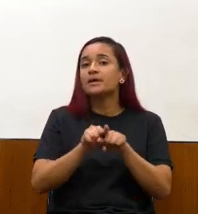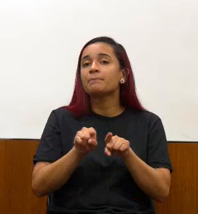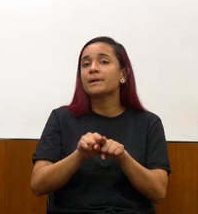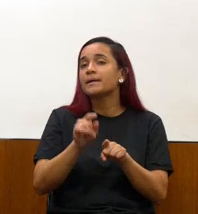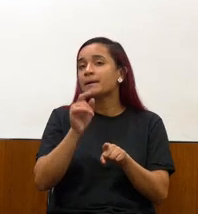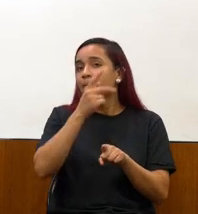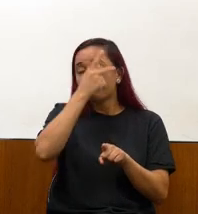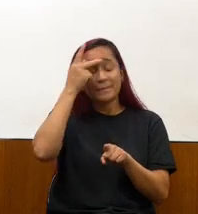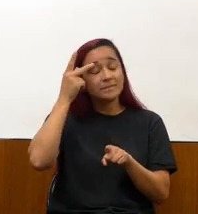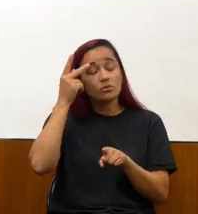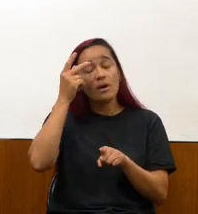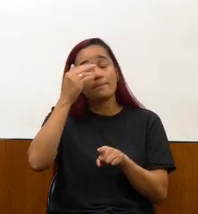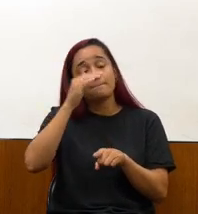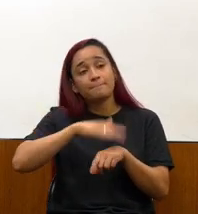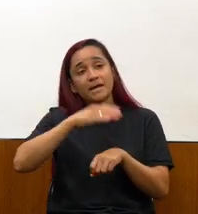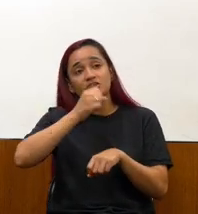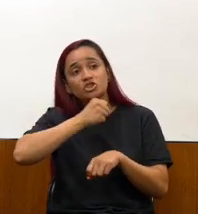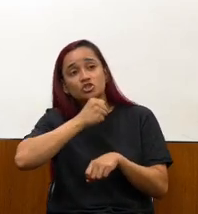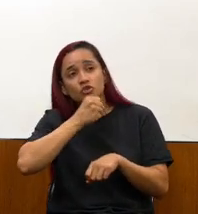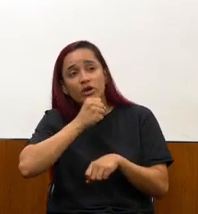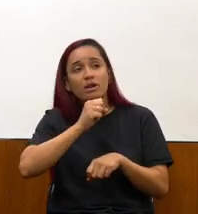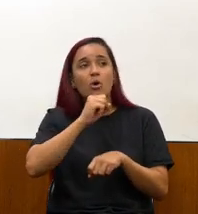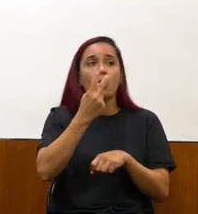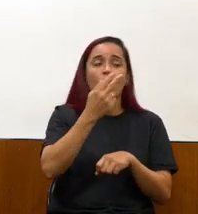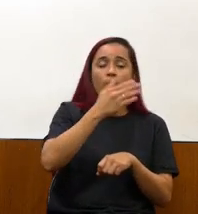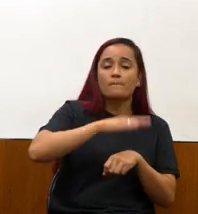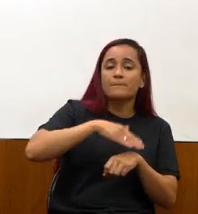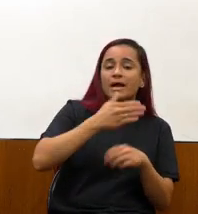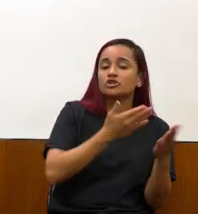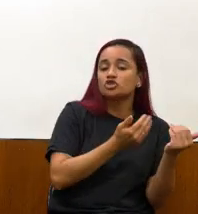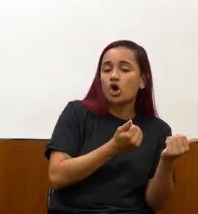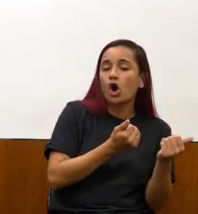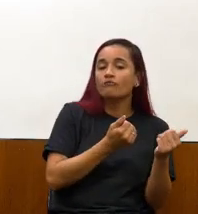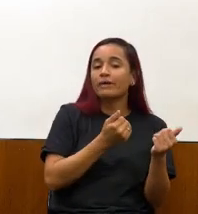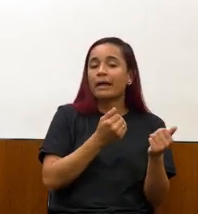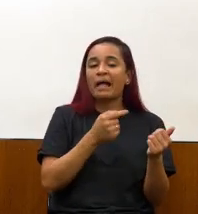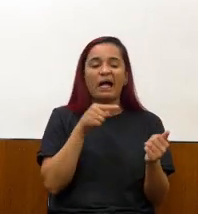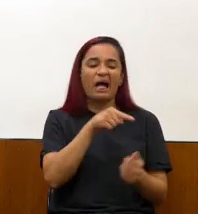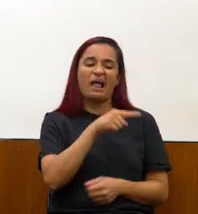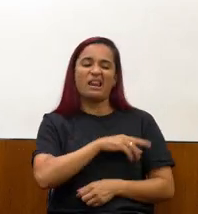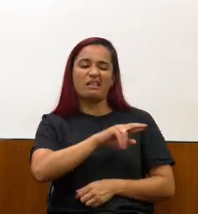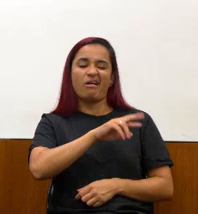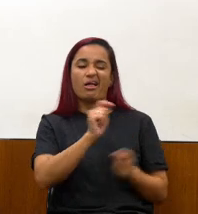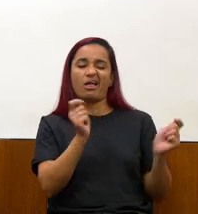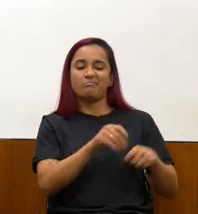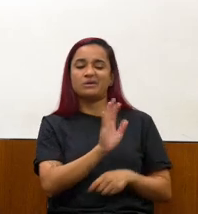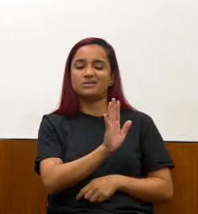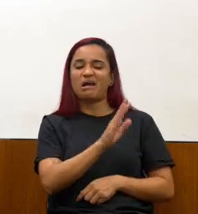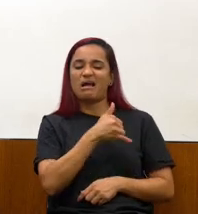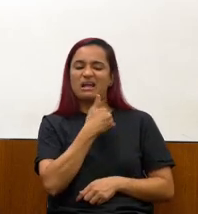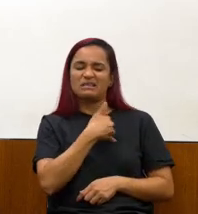ser caracterizada, como eu falei, como menos ou mais competente, ou assumindo a sua idade